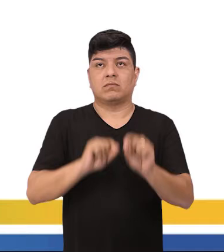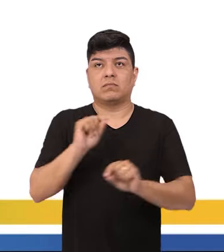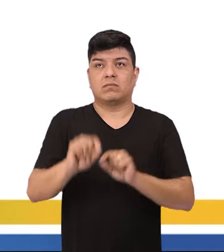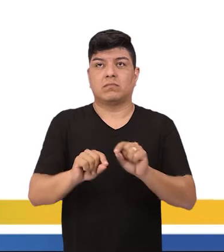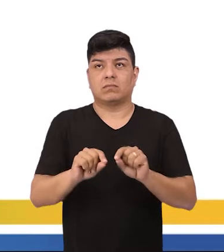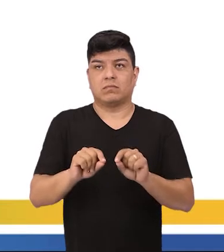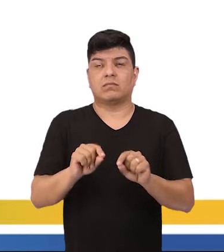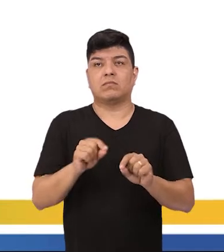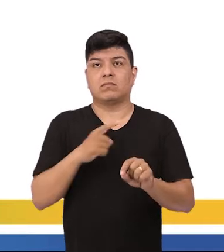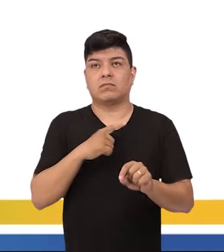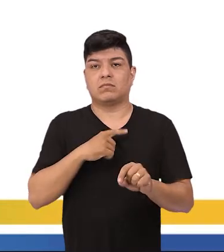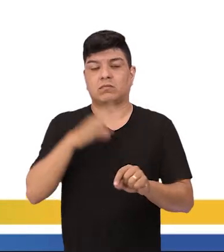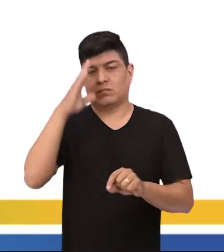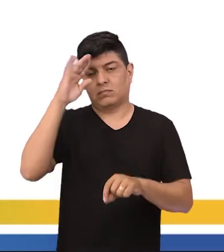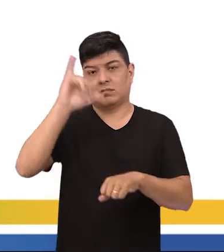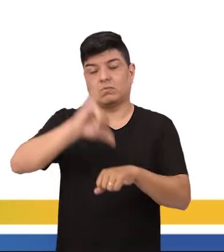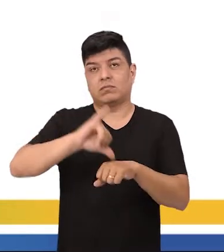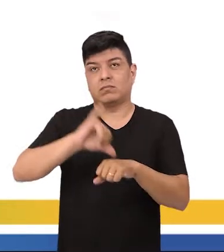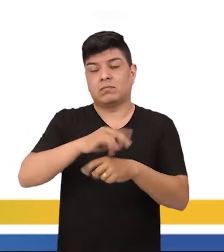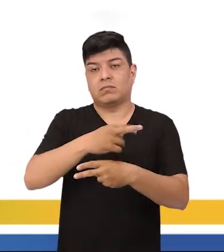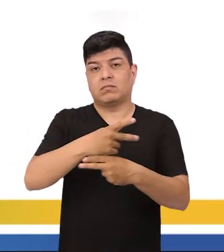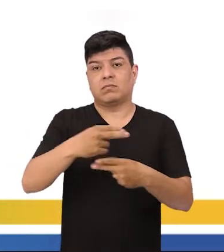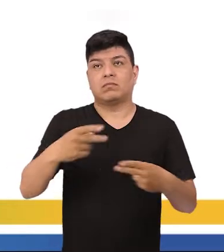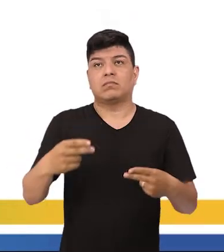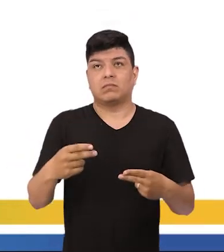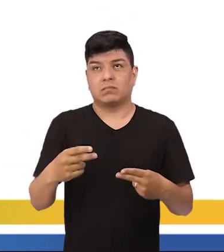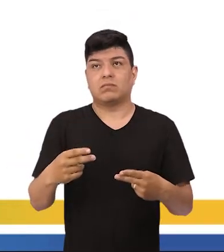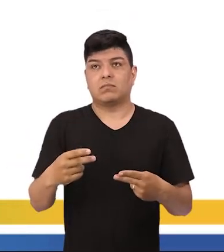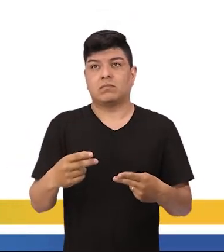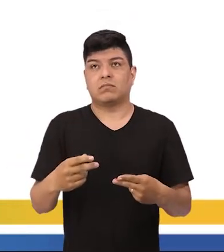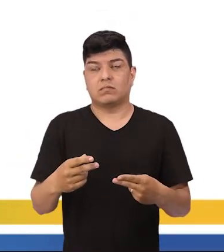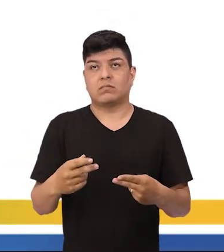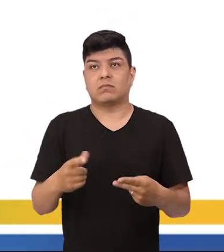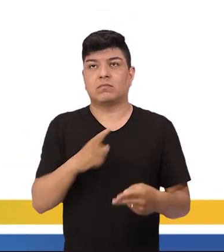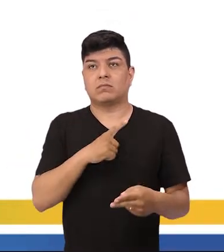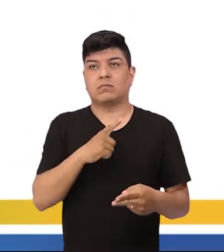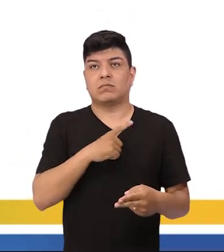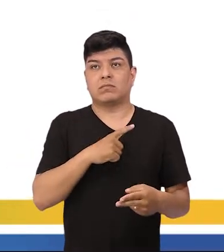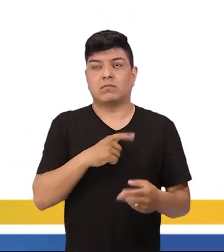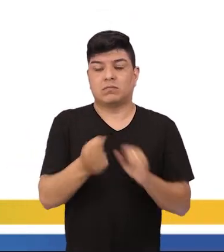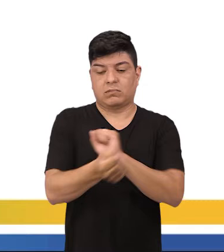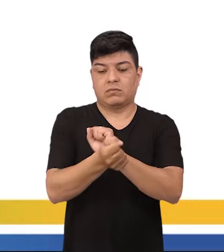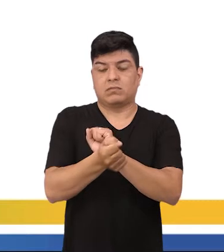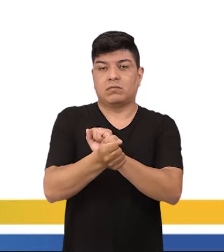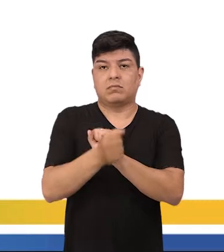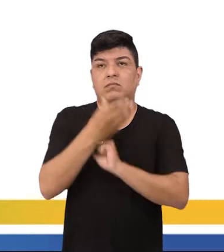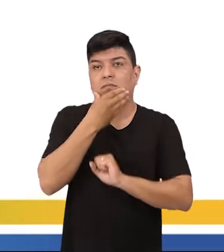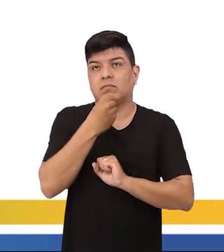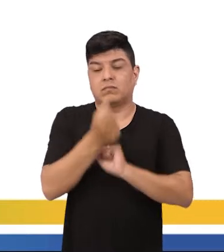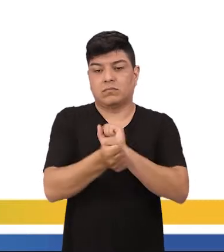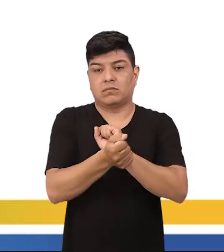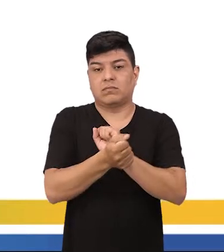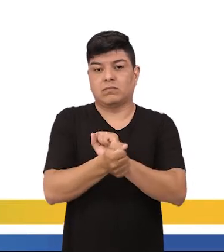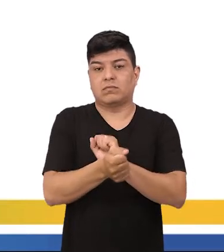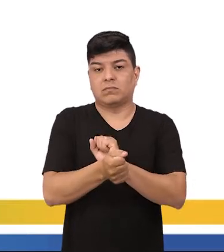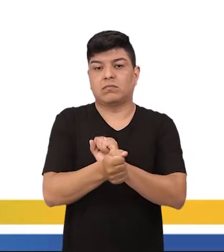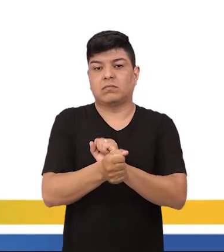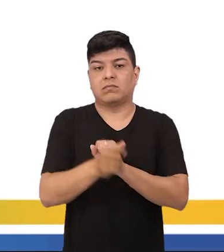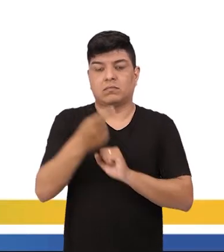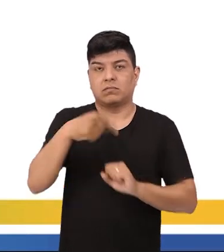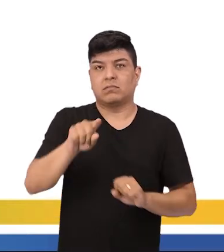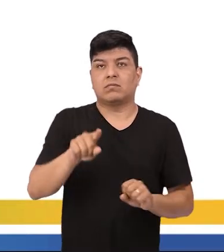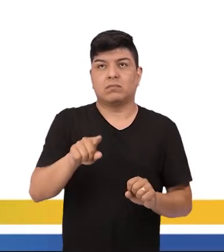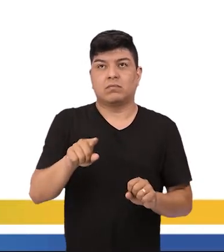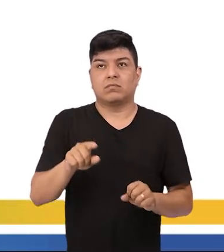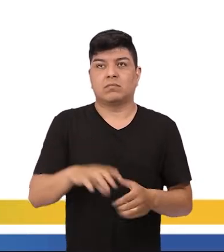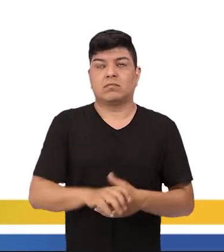a metrópole, que vai fornecer produtos manufaturados, né? Escravizados e homens escravizados para a colônia.